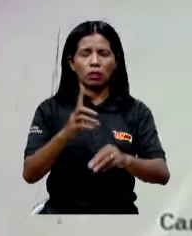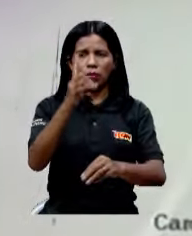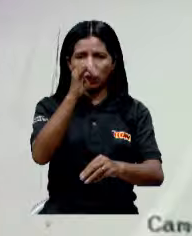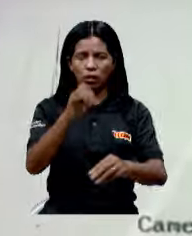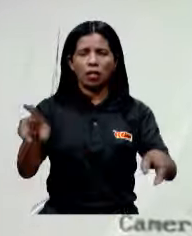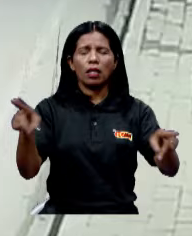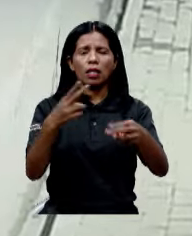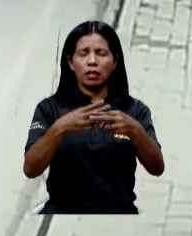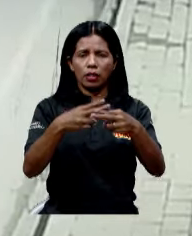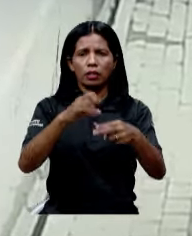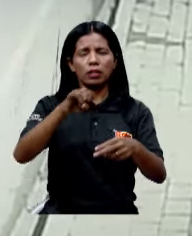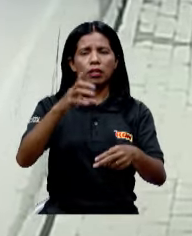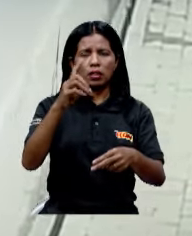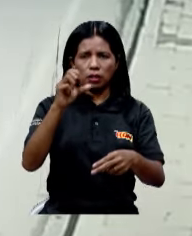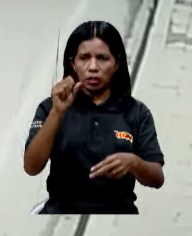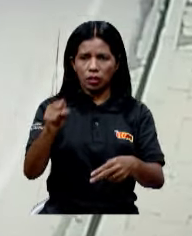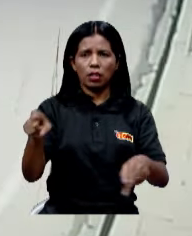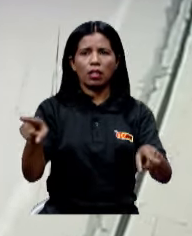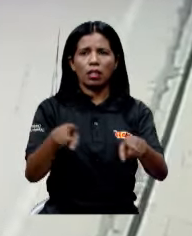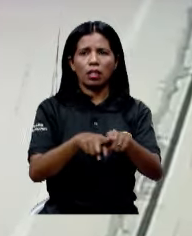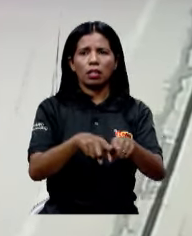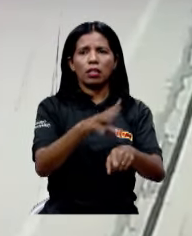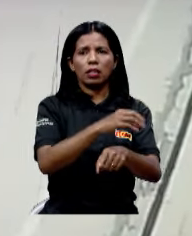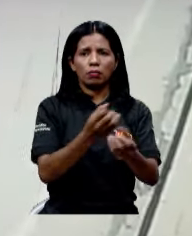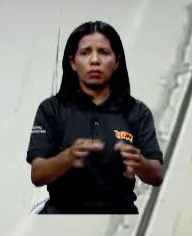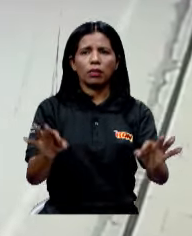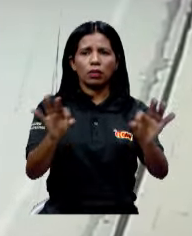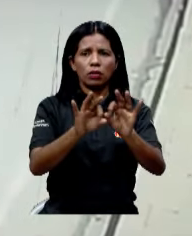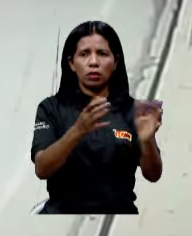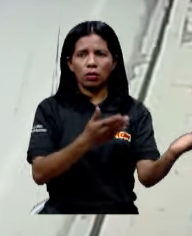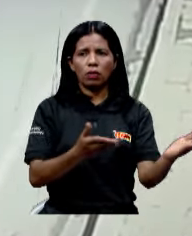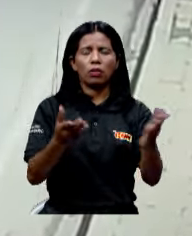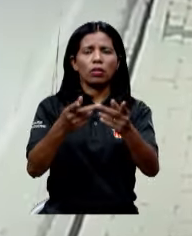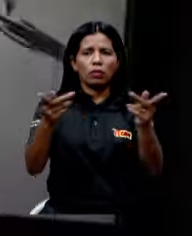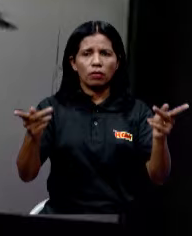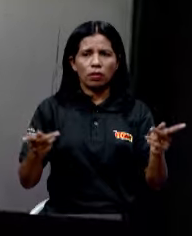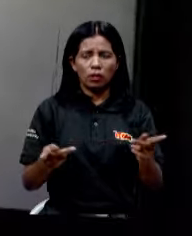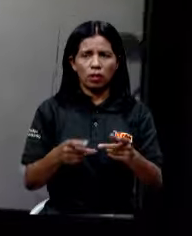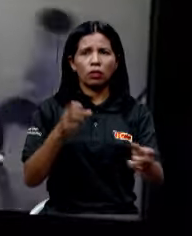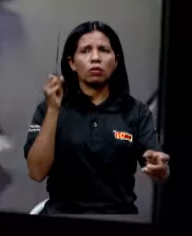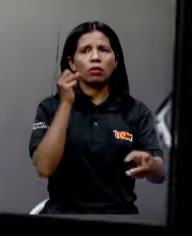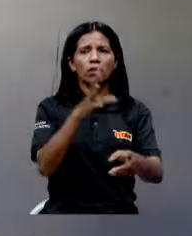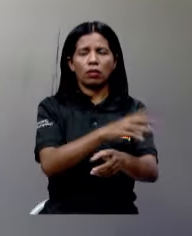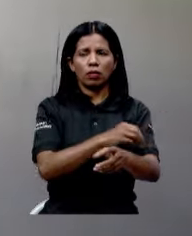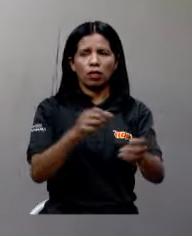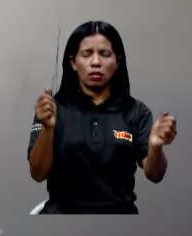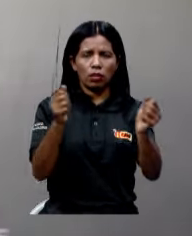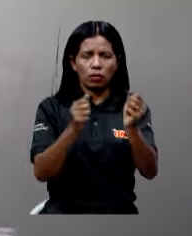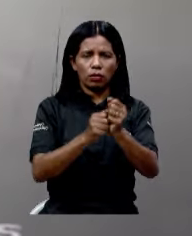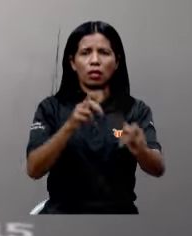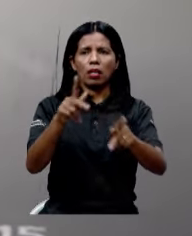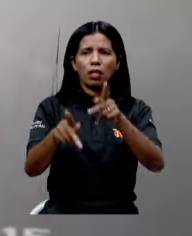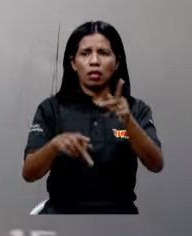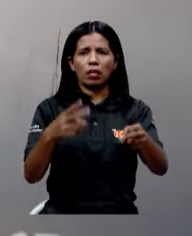Hanesan, GDC, no dar autor principal em Belori Fatuk toda vítima e a motorleten, acompanha Rússia suspeito